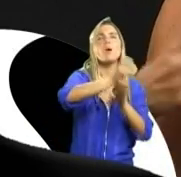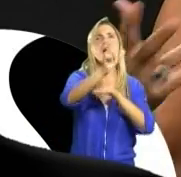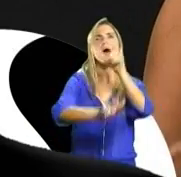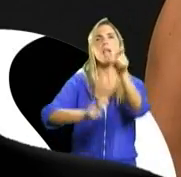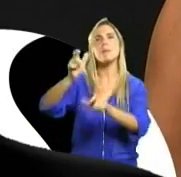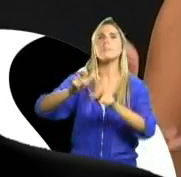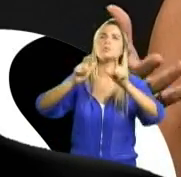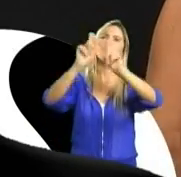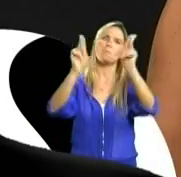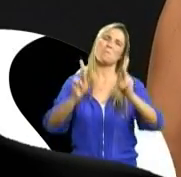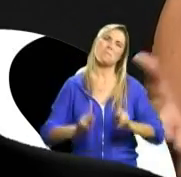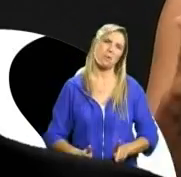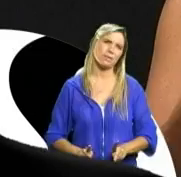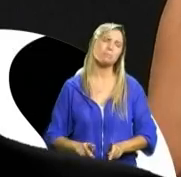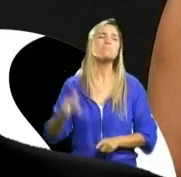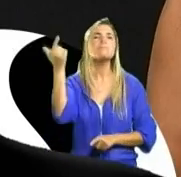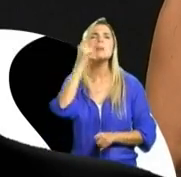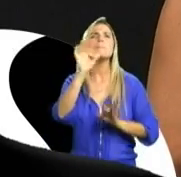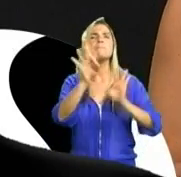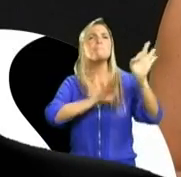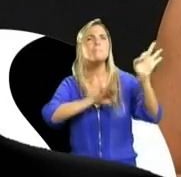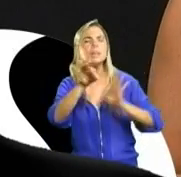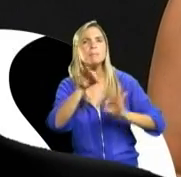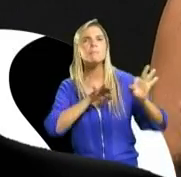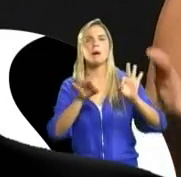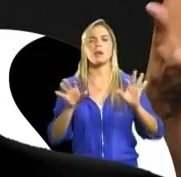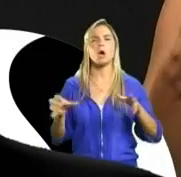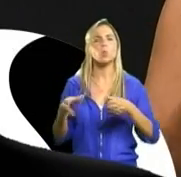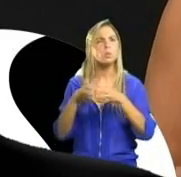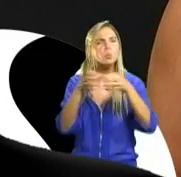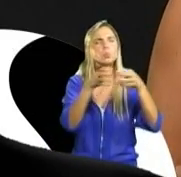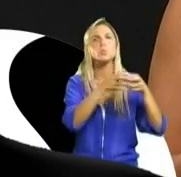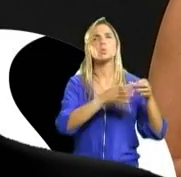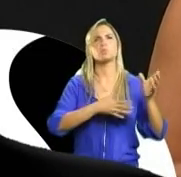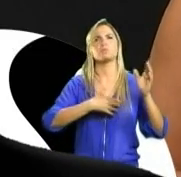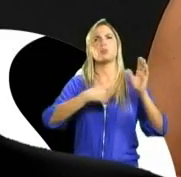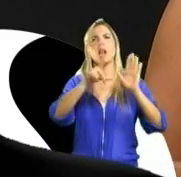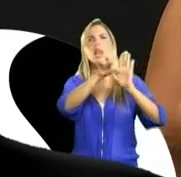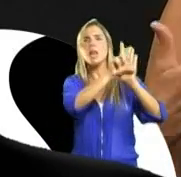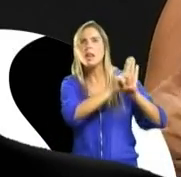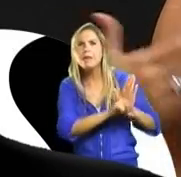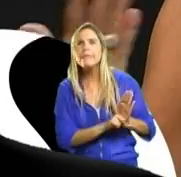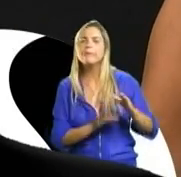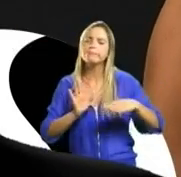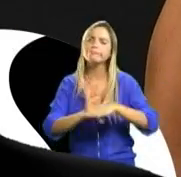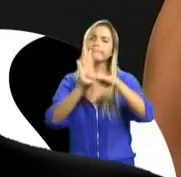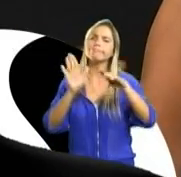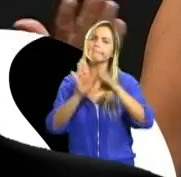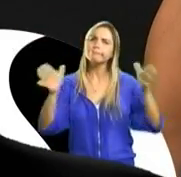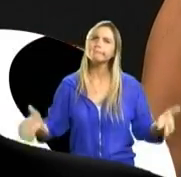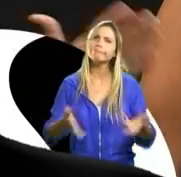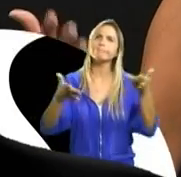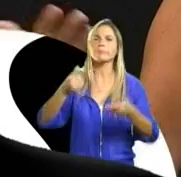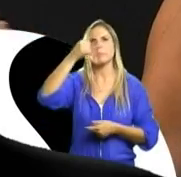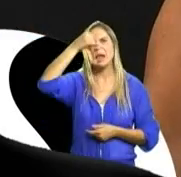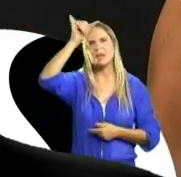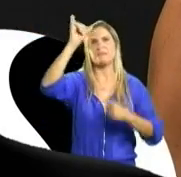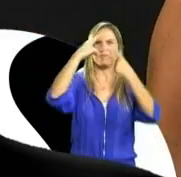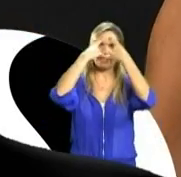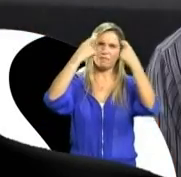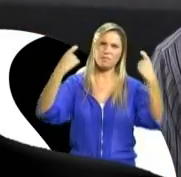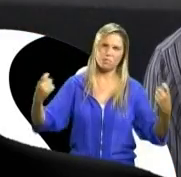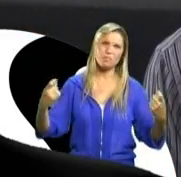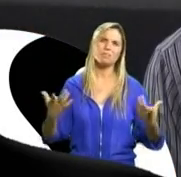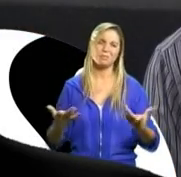ter fomentos para construção de equipamentos e de políticas municipais para prevenção de violências e